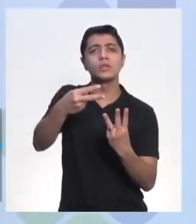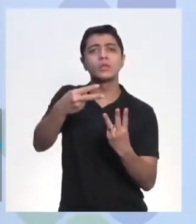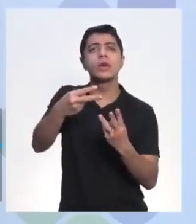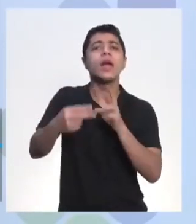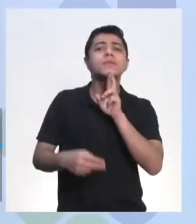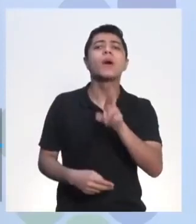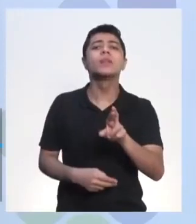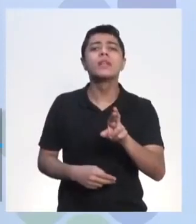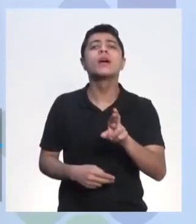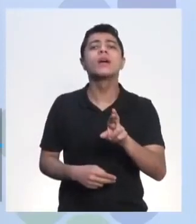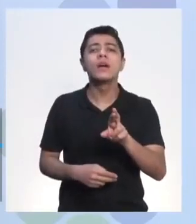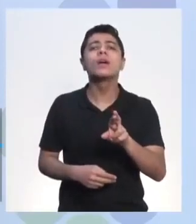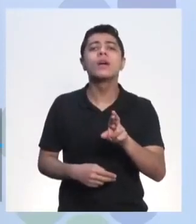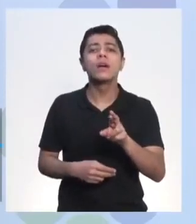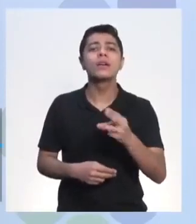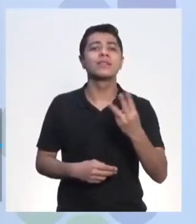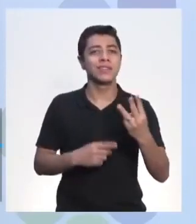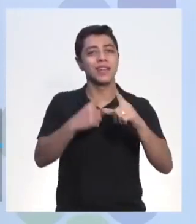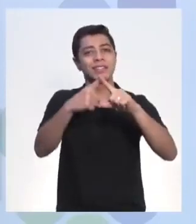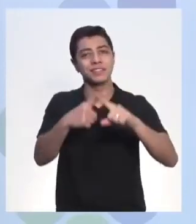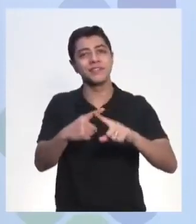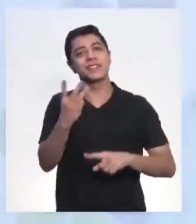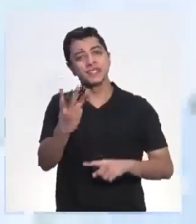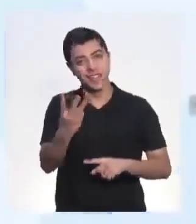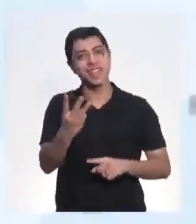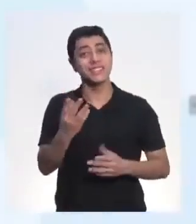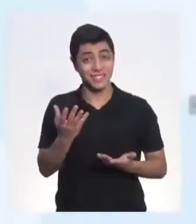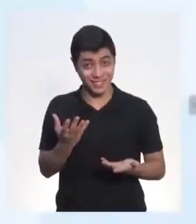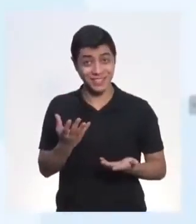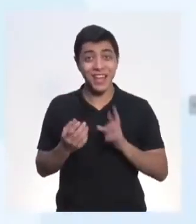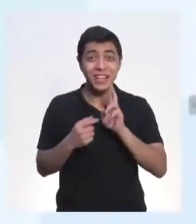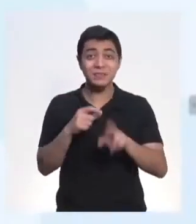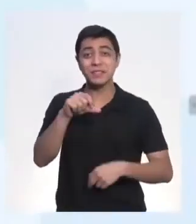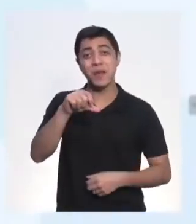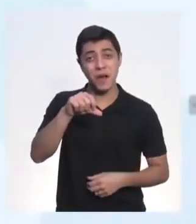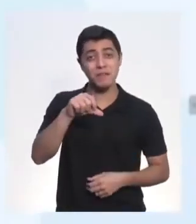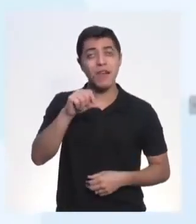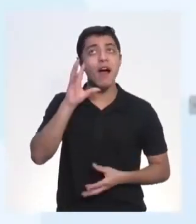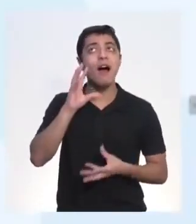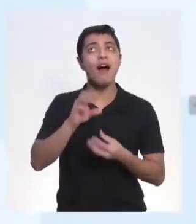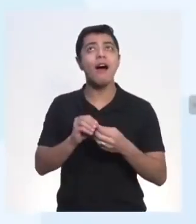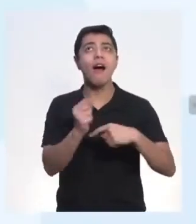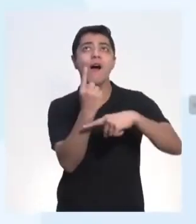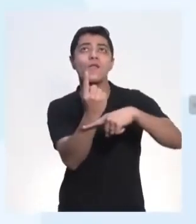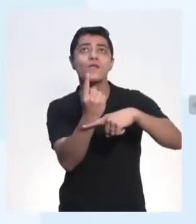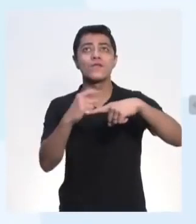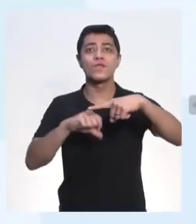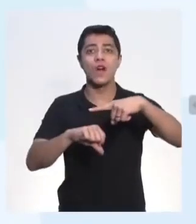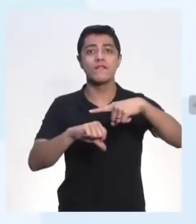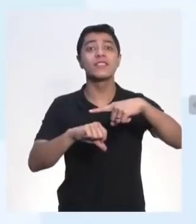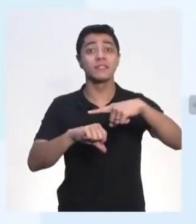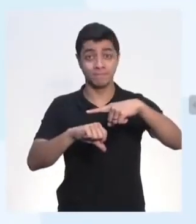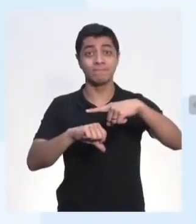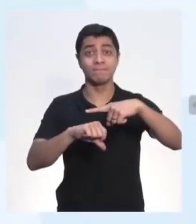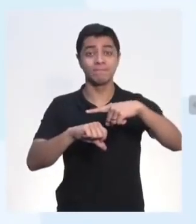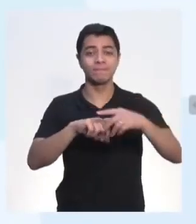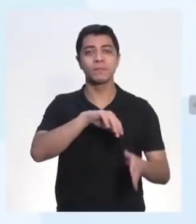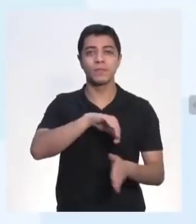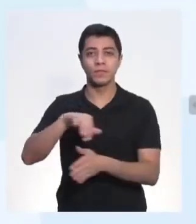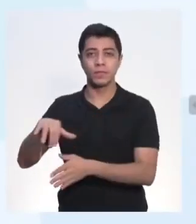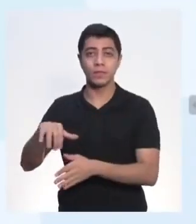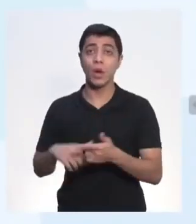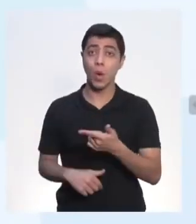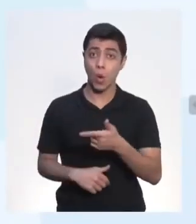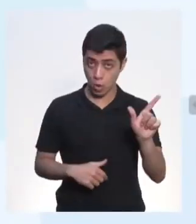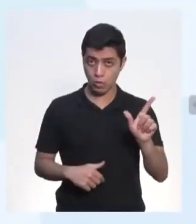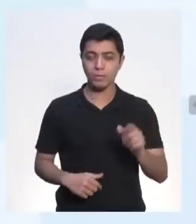né? Vai dar 1 sobre 9. Vamos fazer mais um. 3 elevado a menos 3.